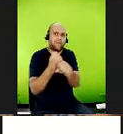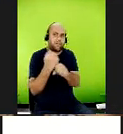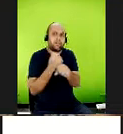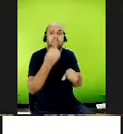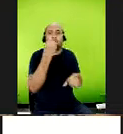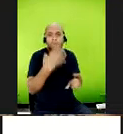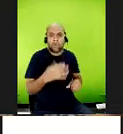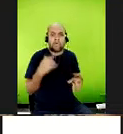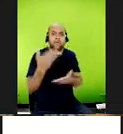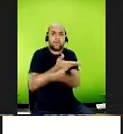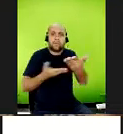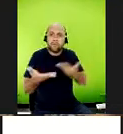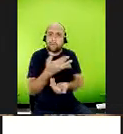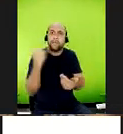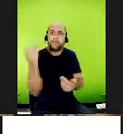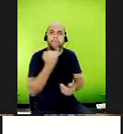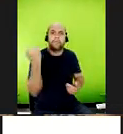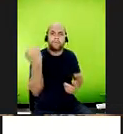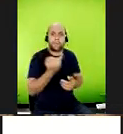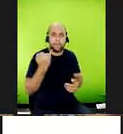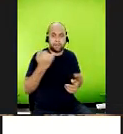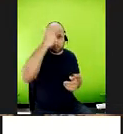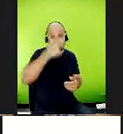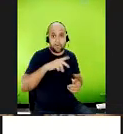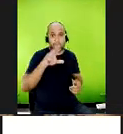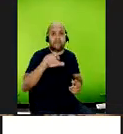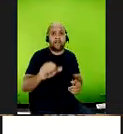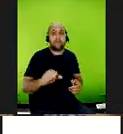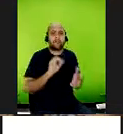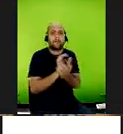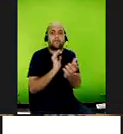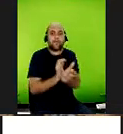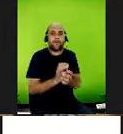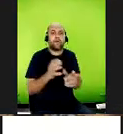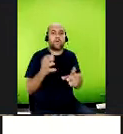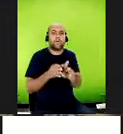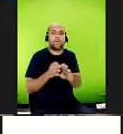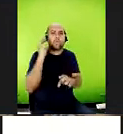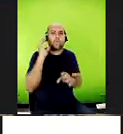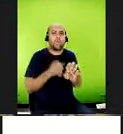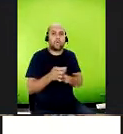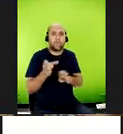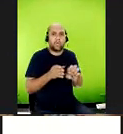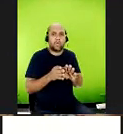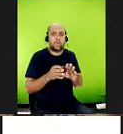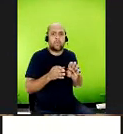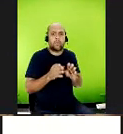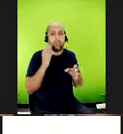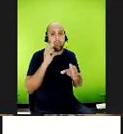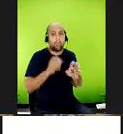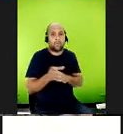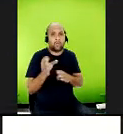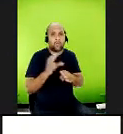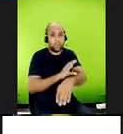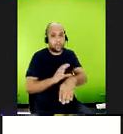que a gente constrói aqui serão na Vale com uma turma que eu ministrei um curso de influência e persuasão em baixo em Moçambique é